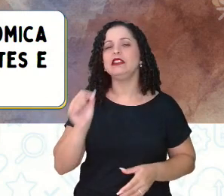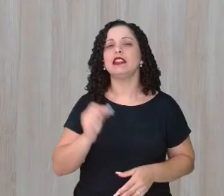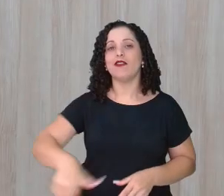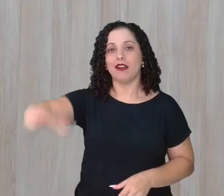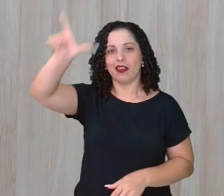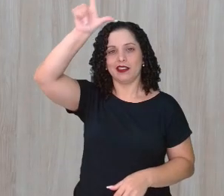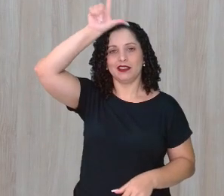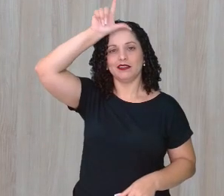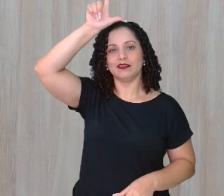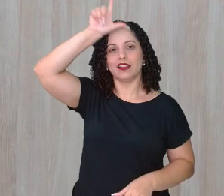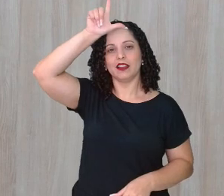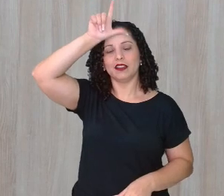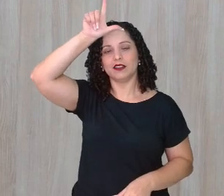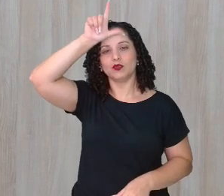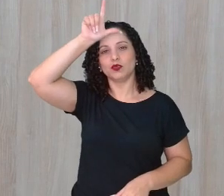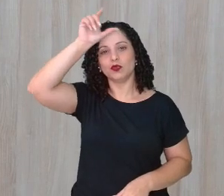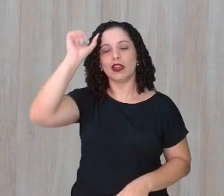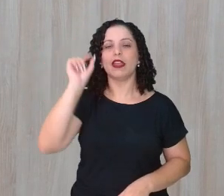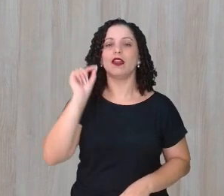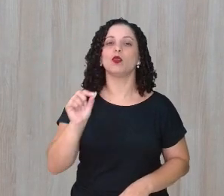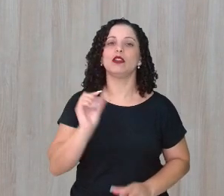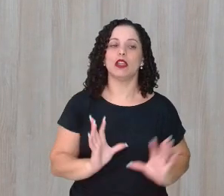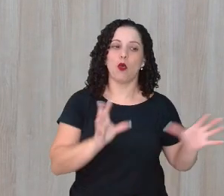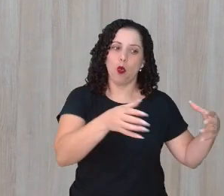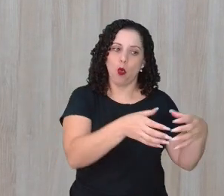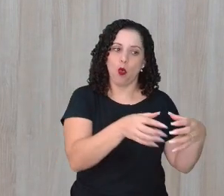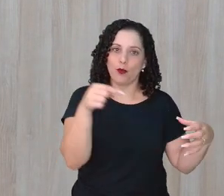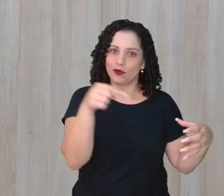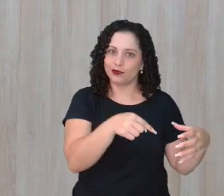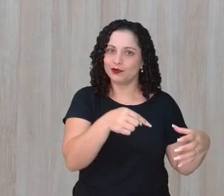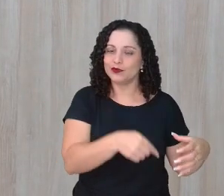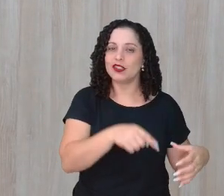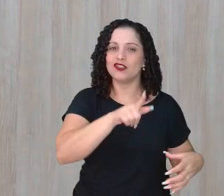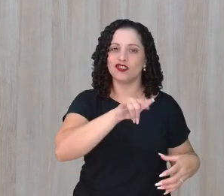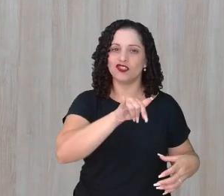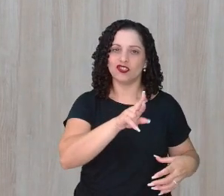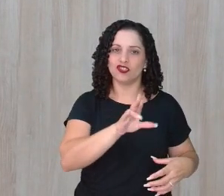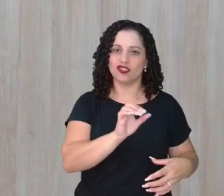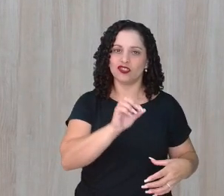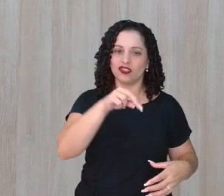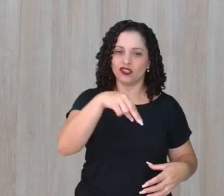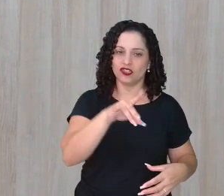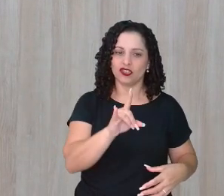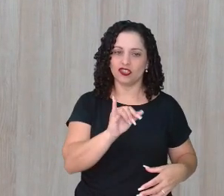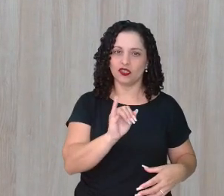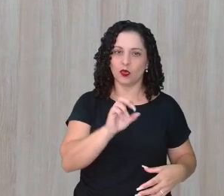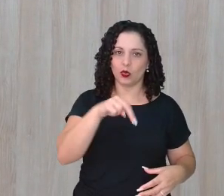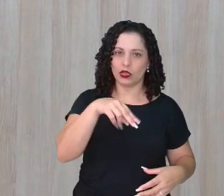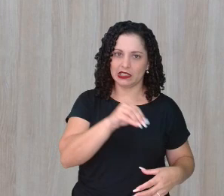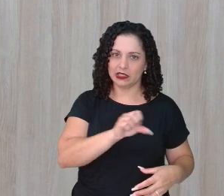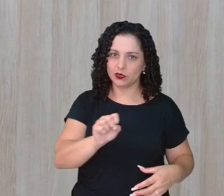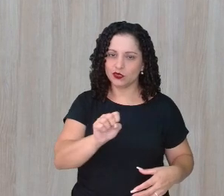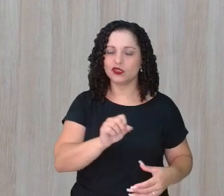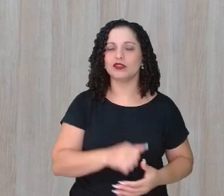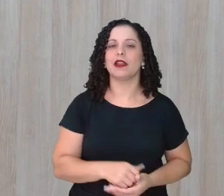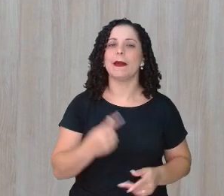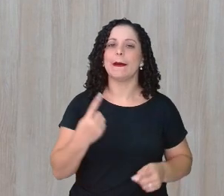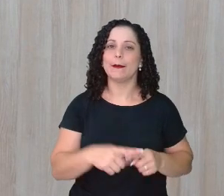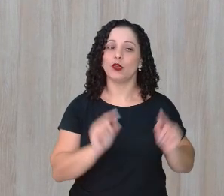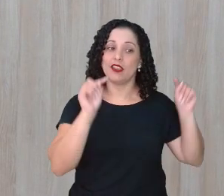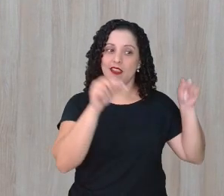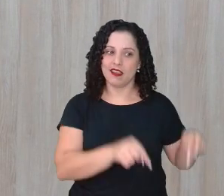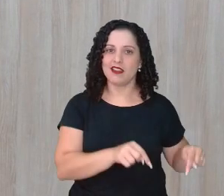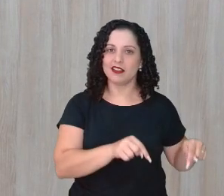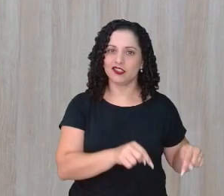liderando, quem estava no poder eram os girondinos, né? Então, ali não tinha mudado muita coisa, até porque os girondinos